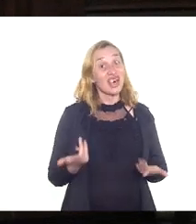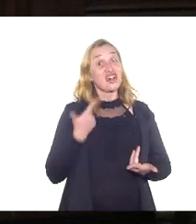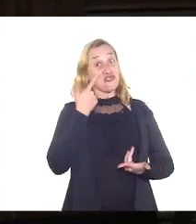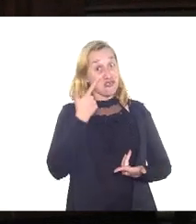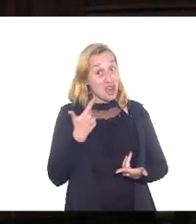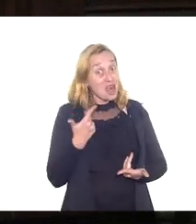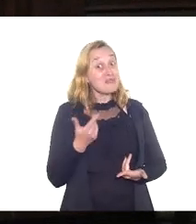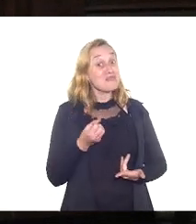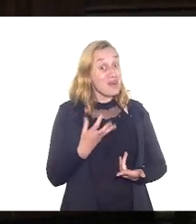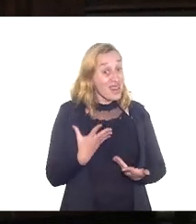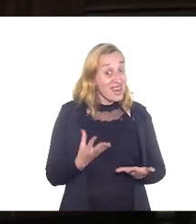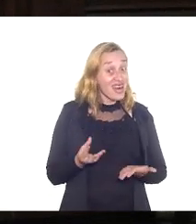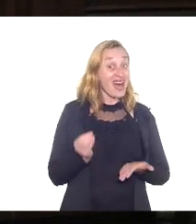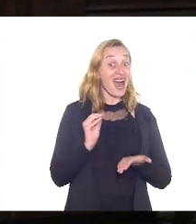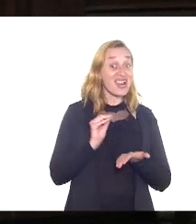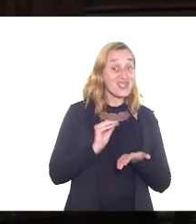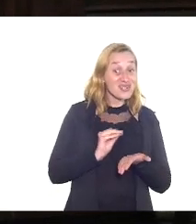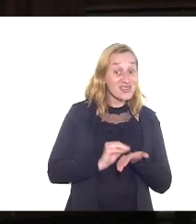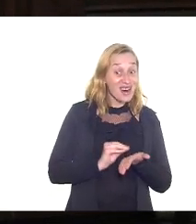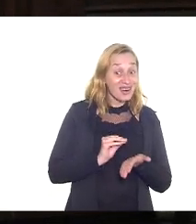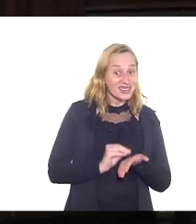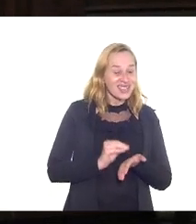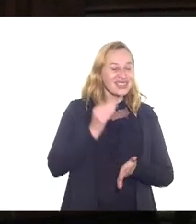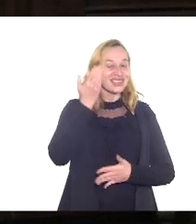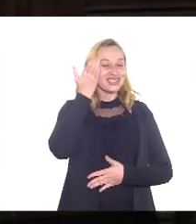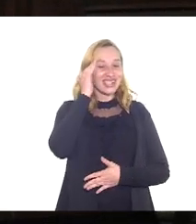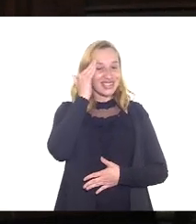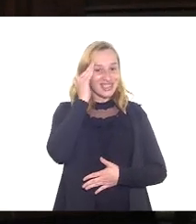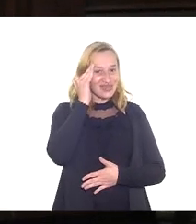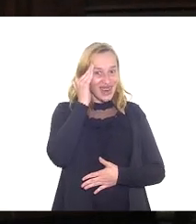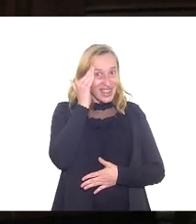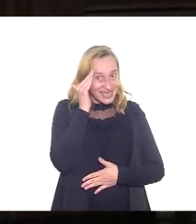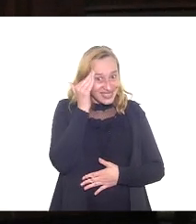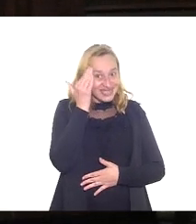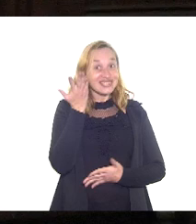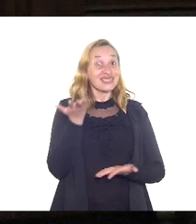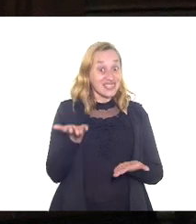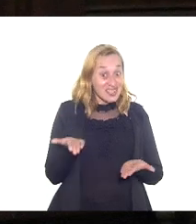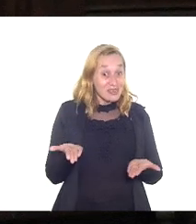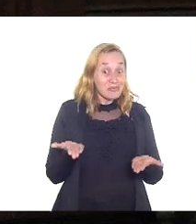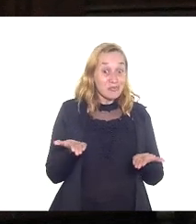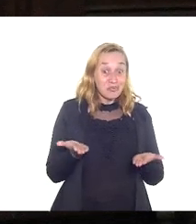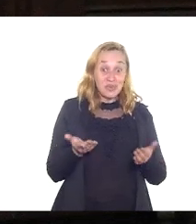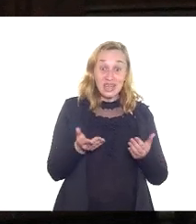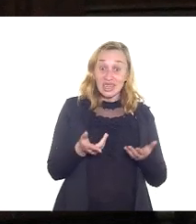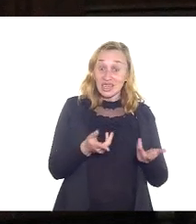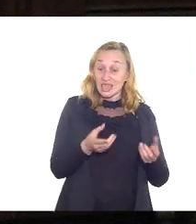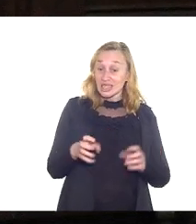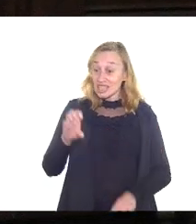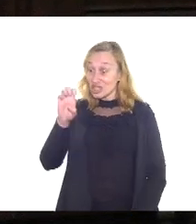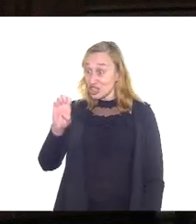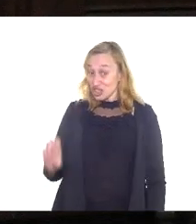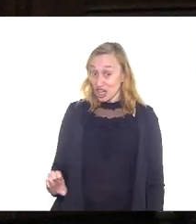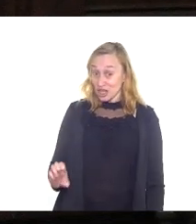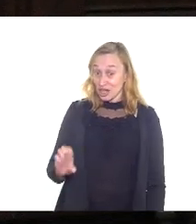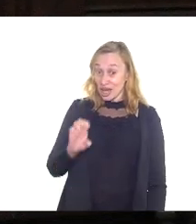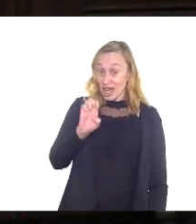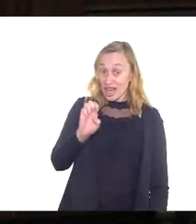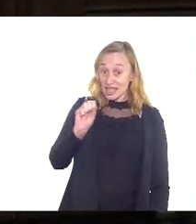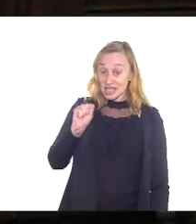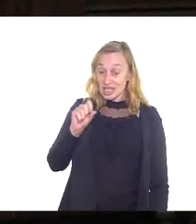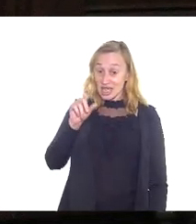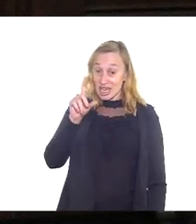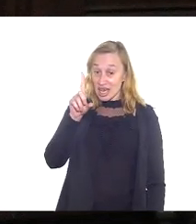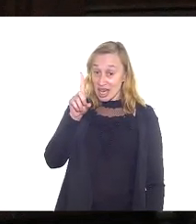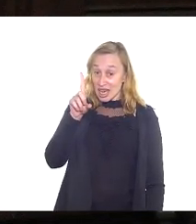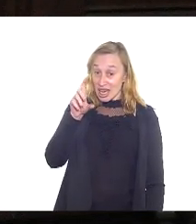Veja bem a falta de coerência da mentalidade desses esquerdopatas. Falar